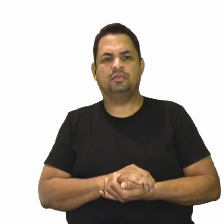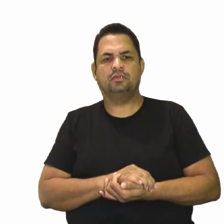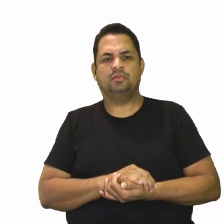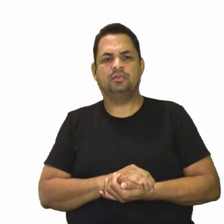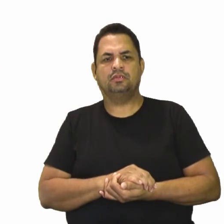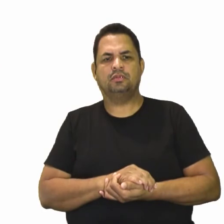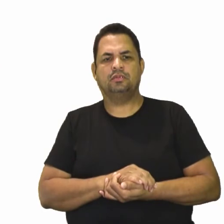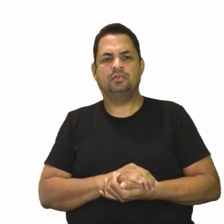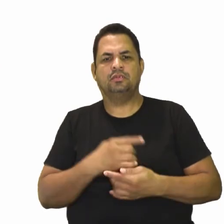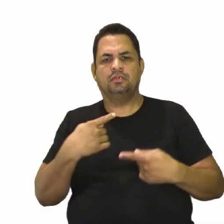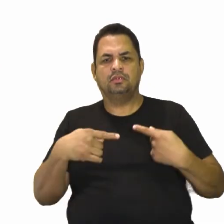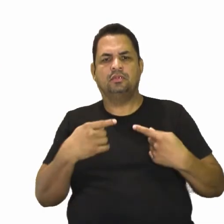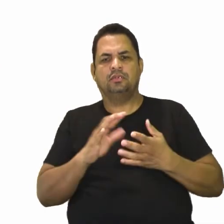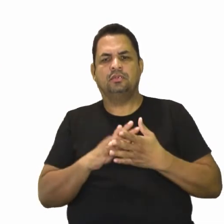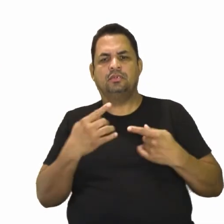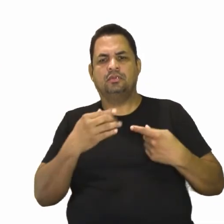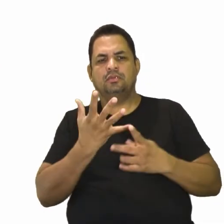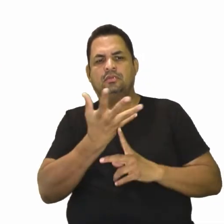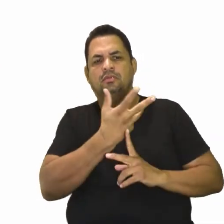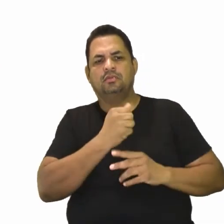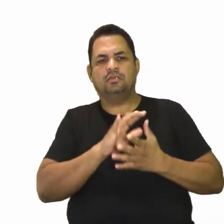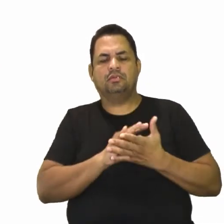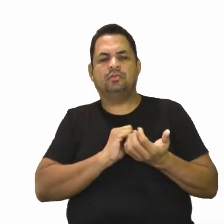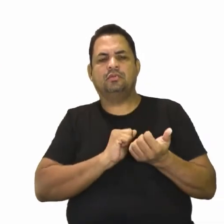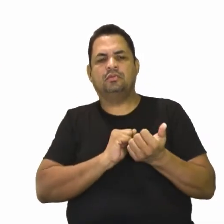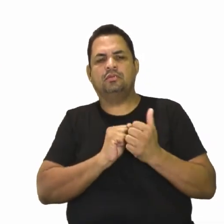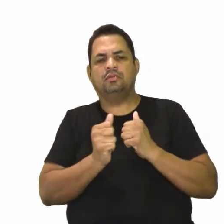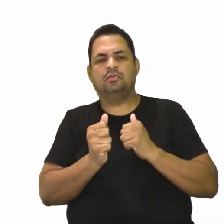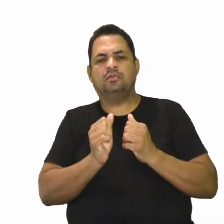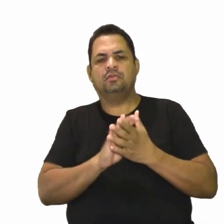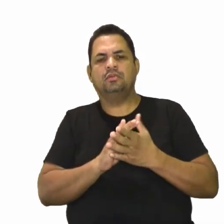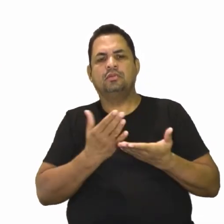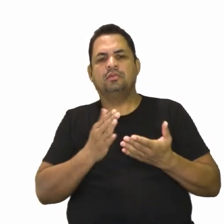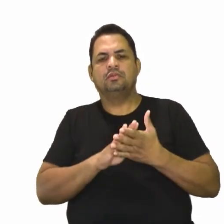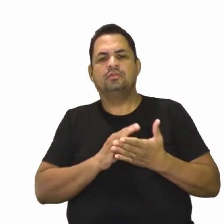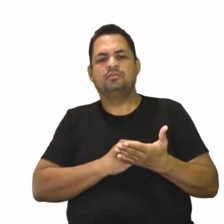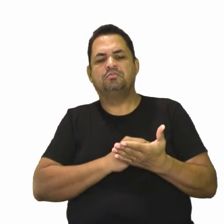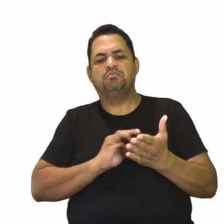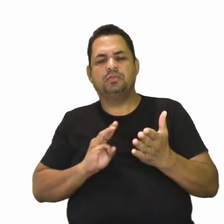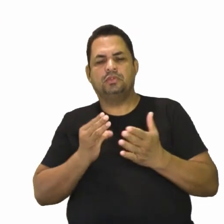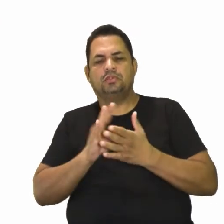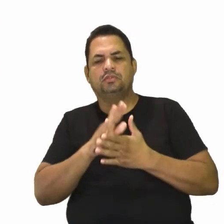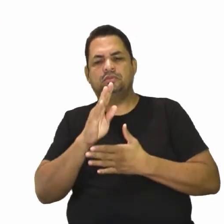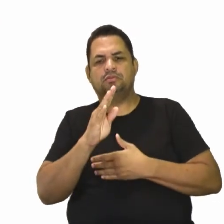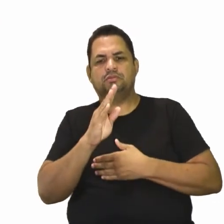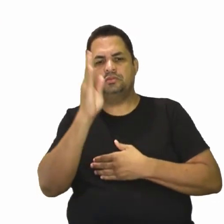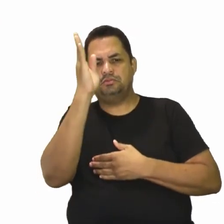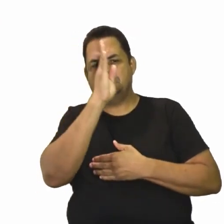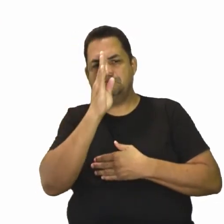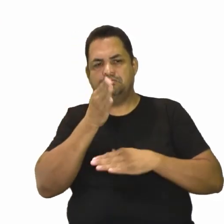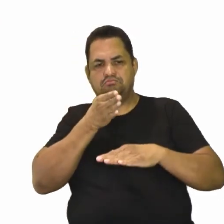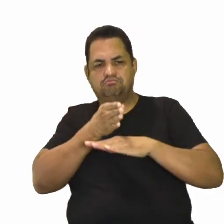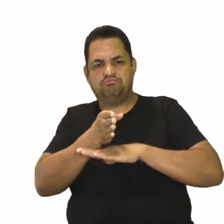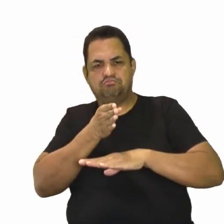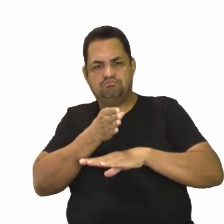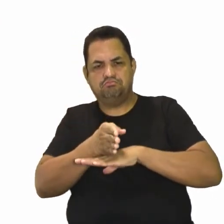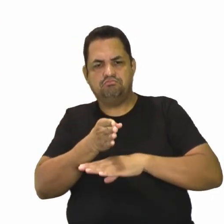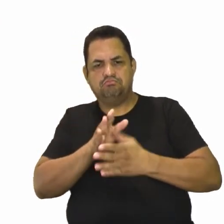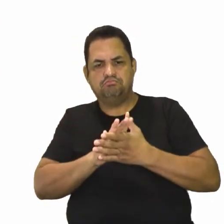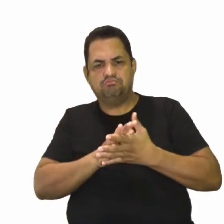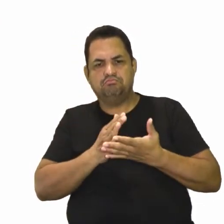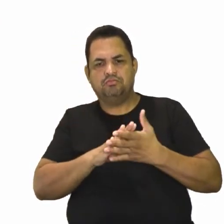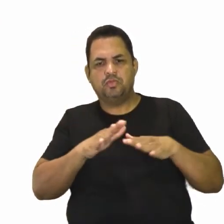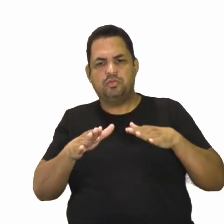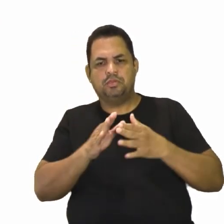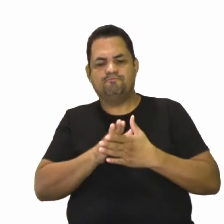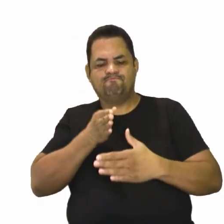Políticos de oposição, artistas, jogadores de futebol e milhões de brasileiros participavam do movimento Direta